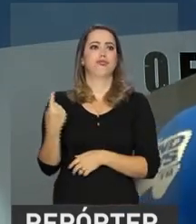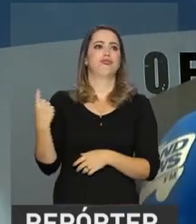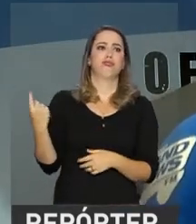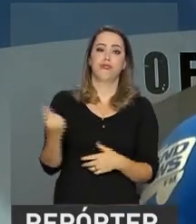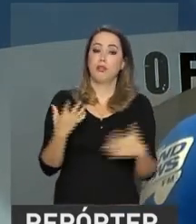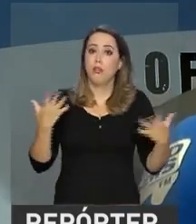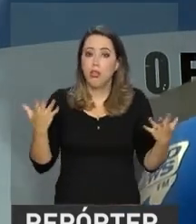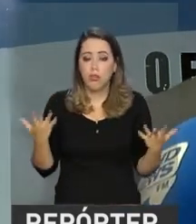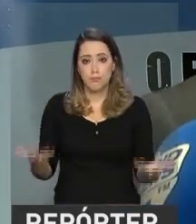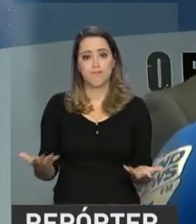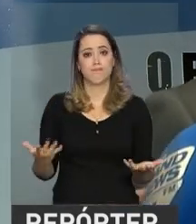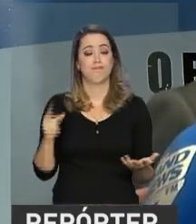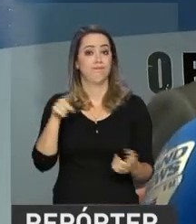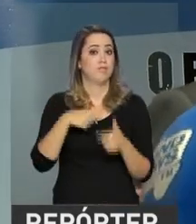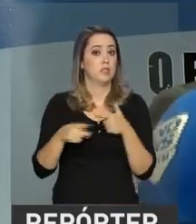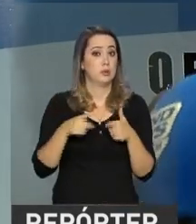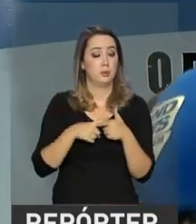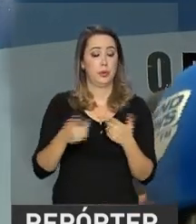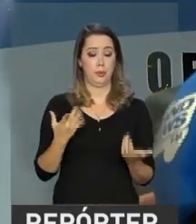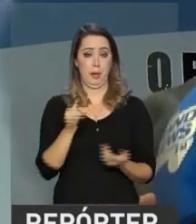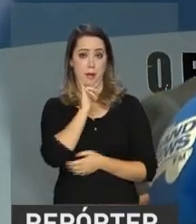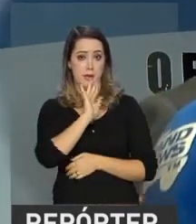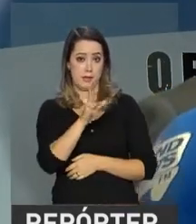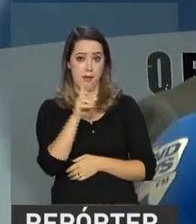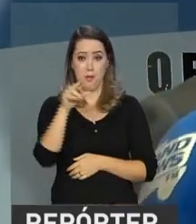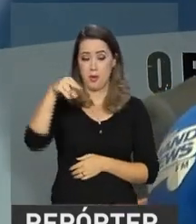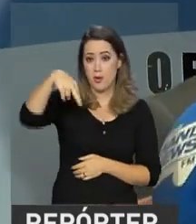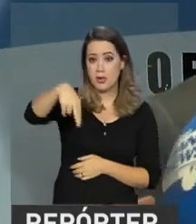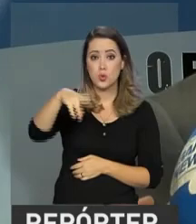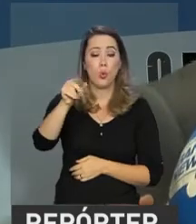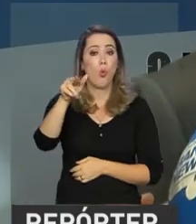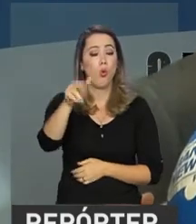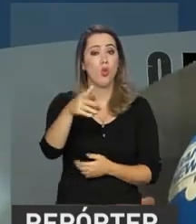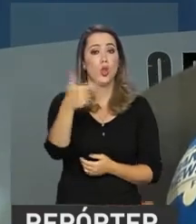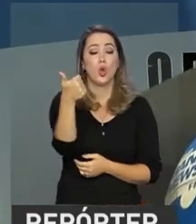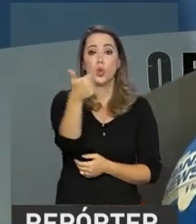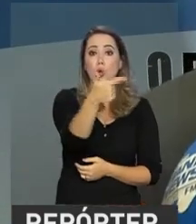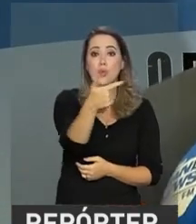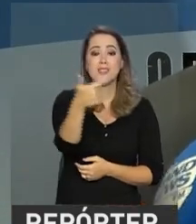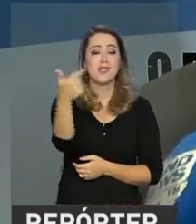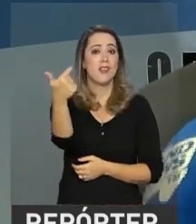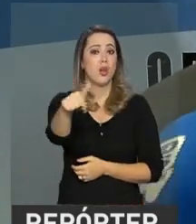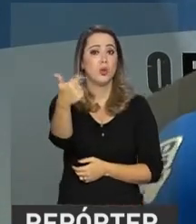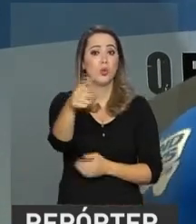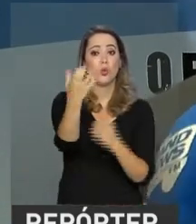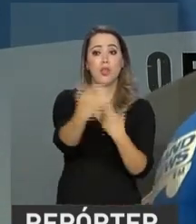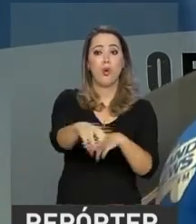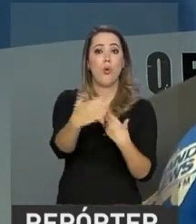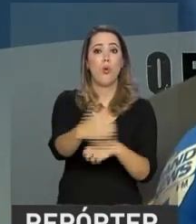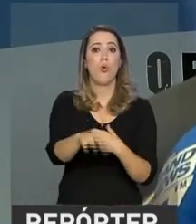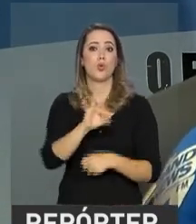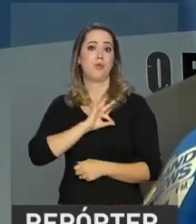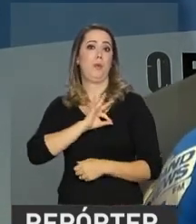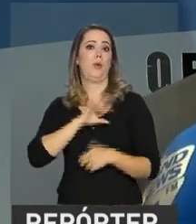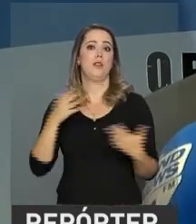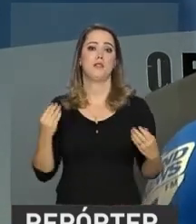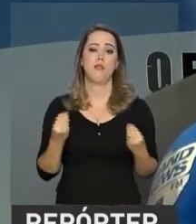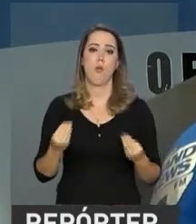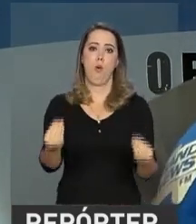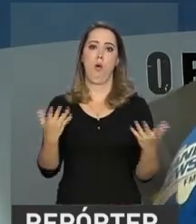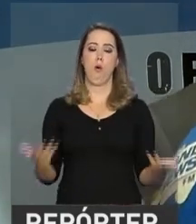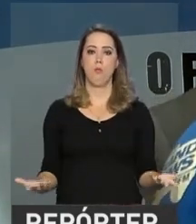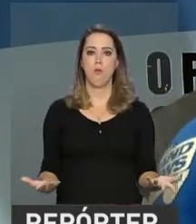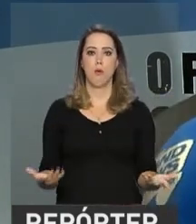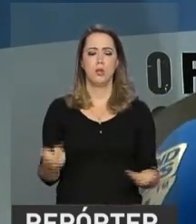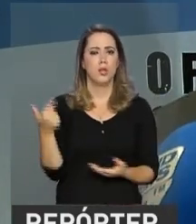Porque grande parte do problema, por exemplo, no Rio Grande do Norte, 12 anos sem fazer concurso para a Polícia Militar, como é que você explica isso? Como é que você vai resolver o problema do Rio Grande do Norte? Se